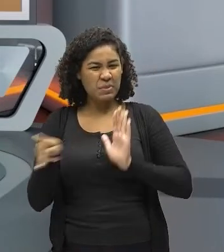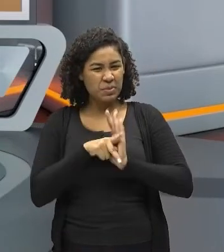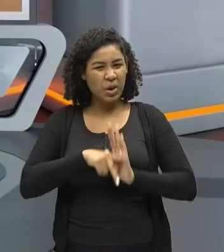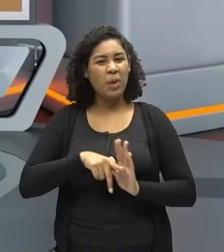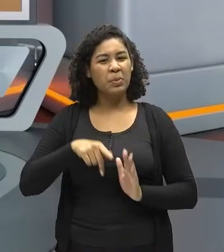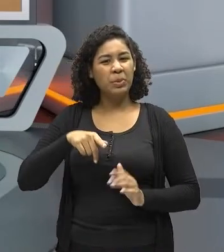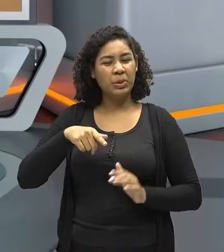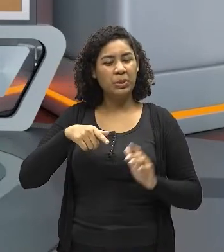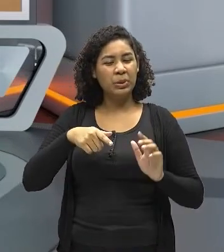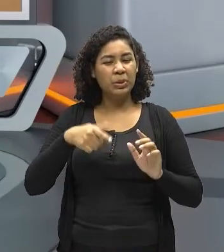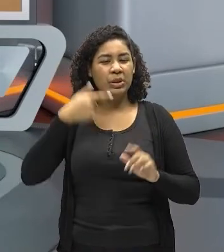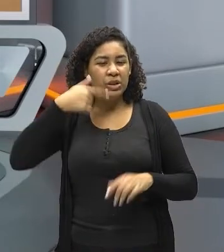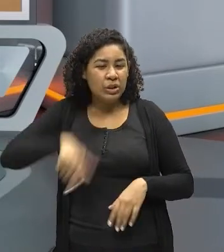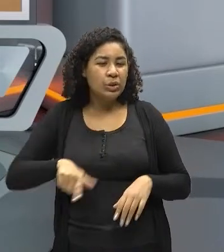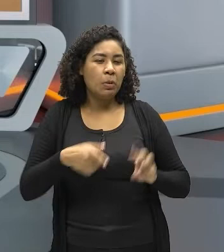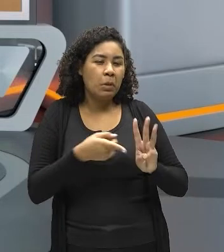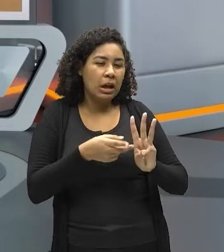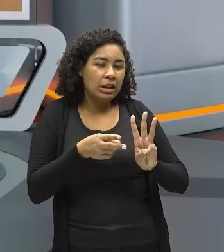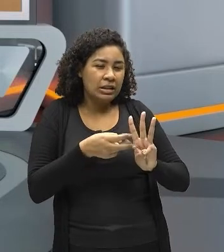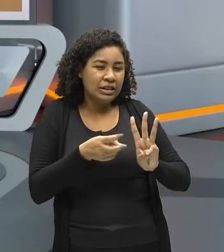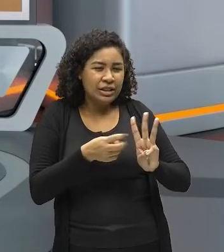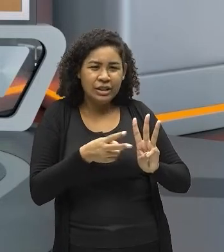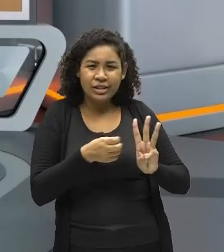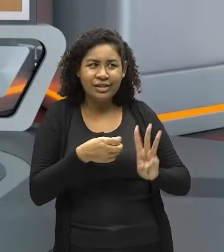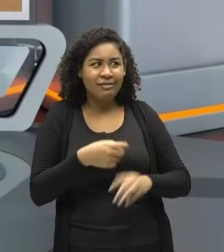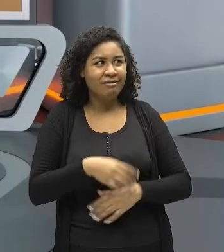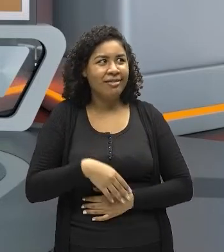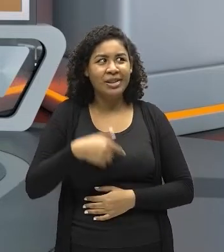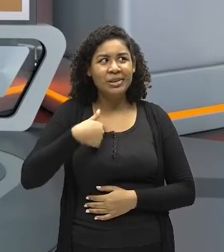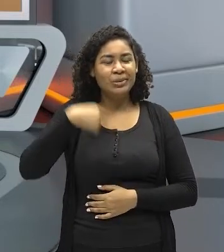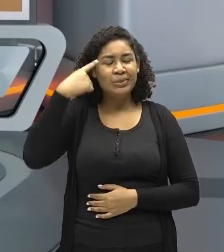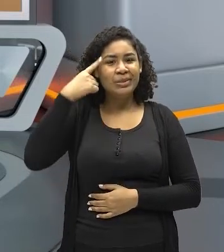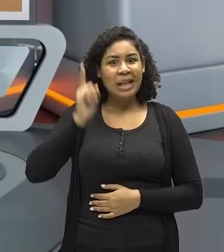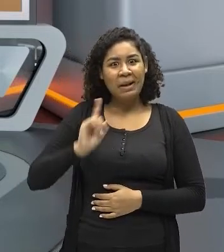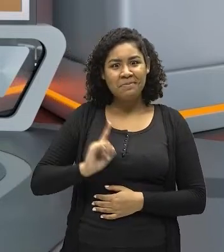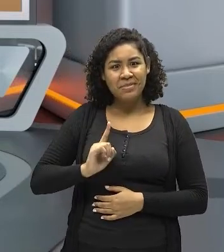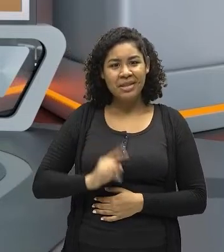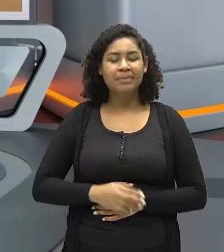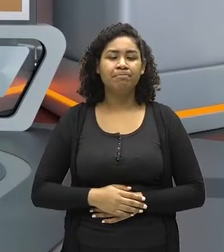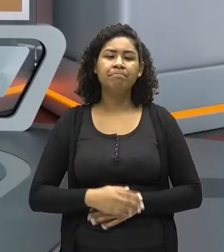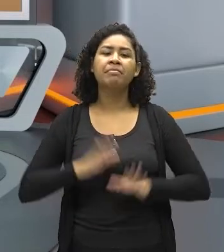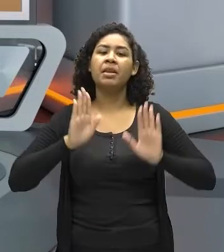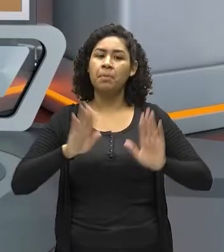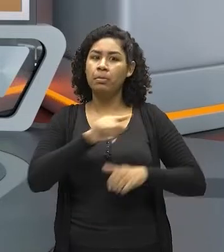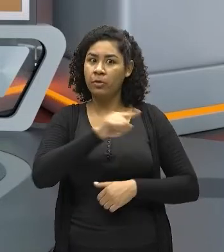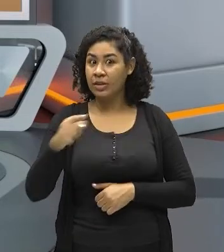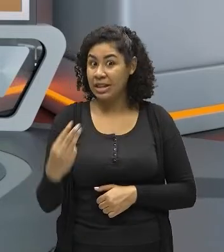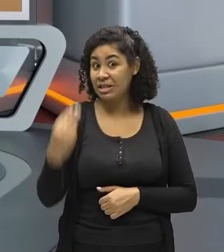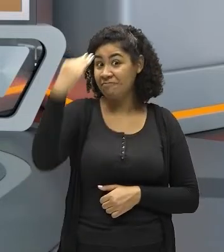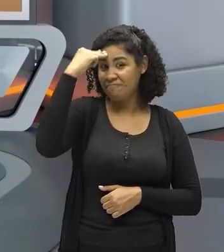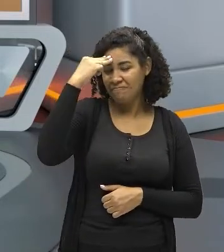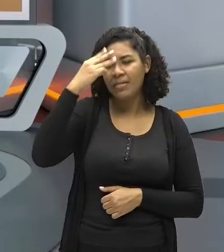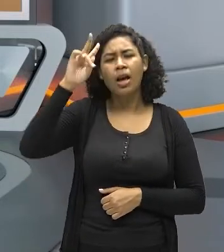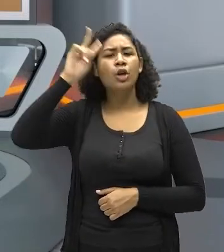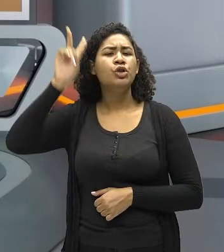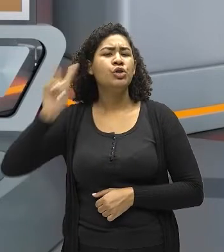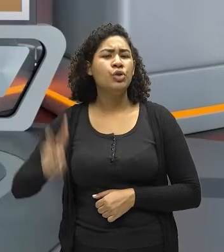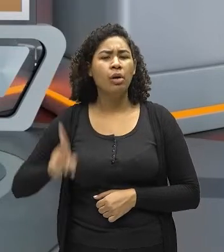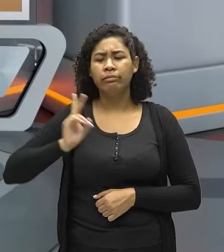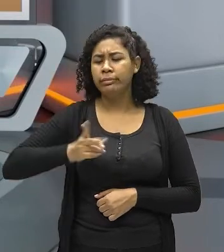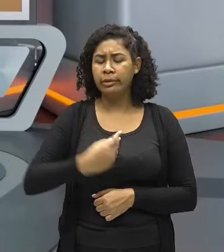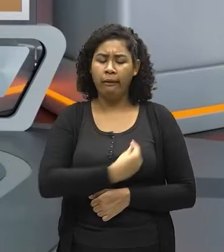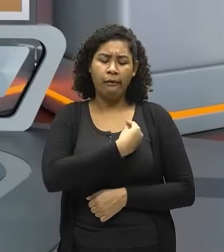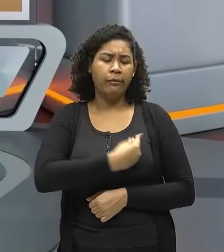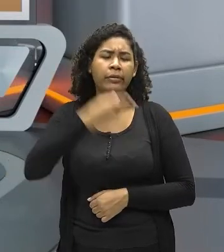mais potente na memória, como tudo isso é muito cotidiano e a história é cotidiana e as